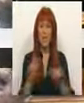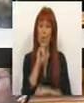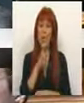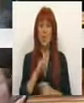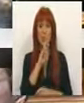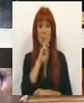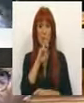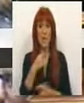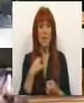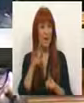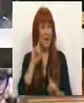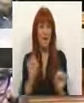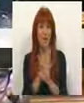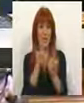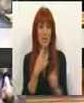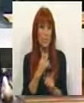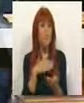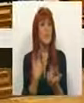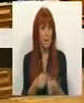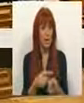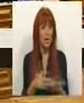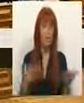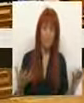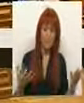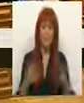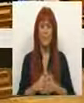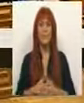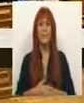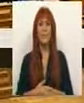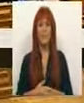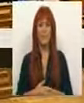poder responder objetivamente às perguntas. Agora,